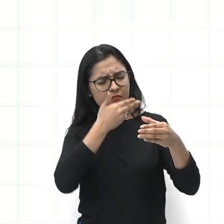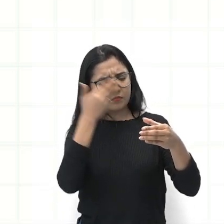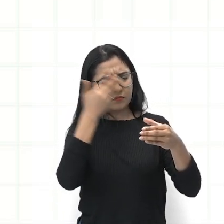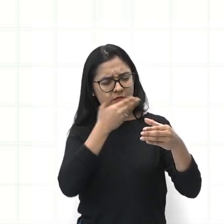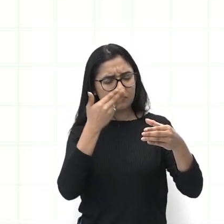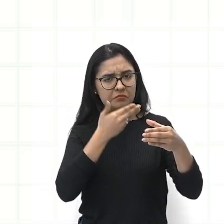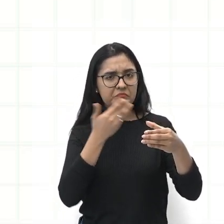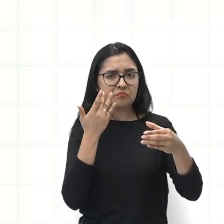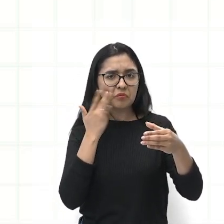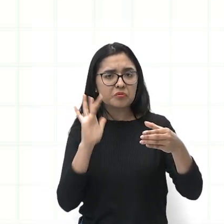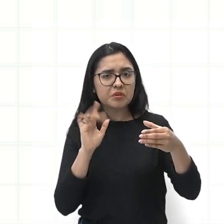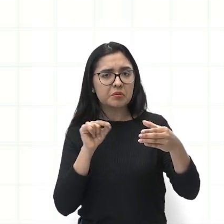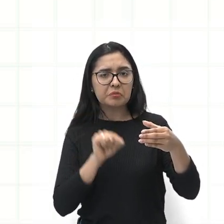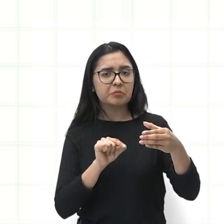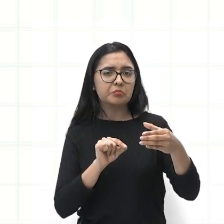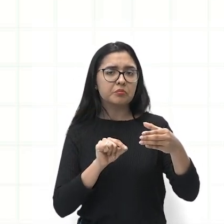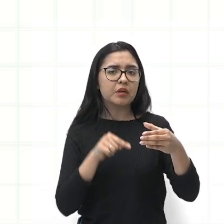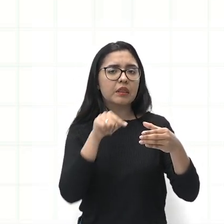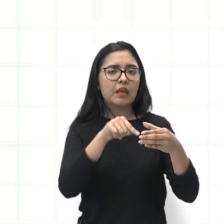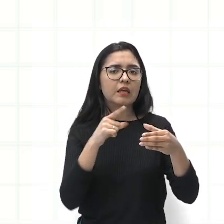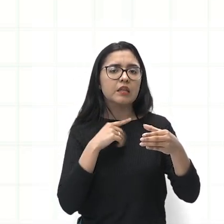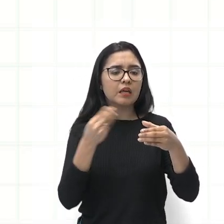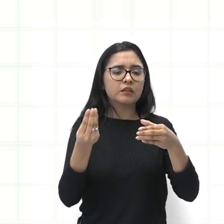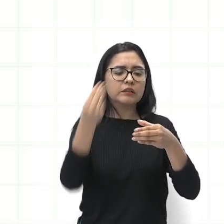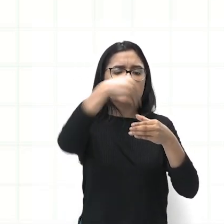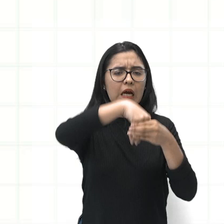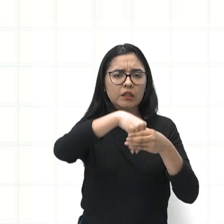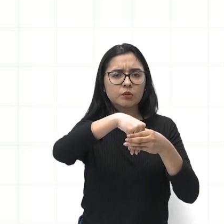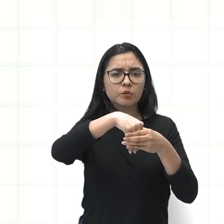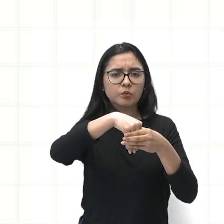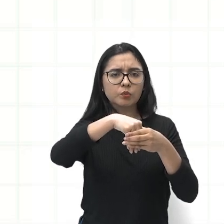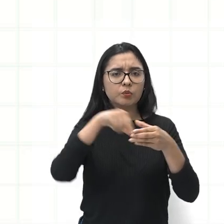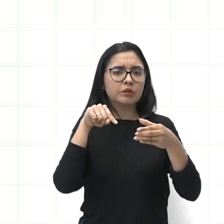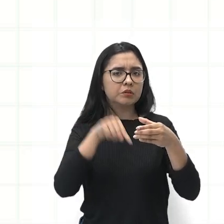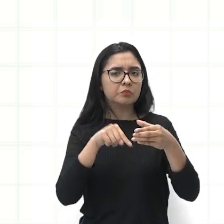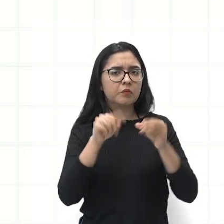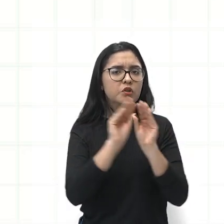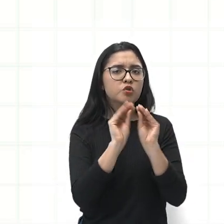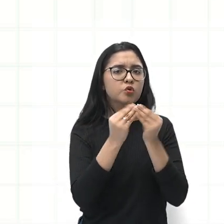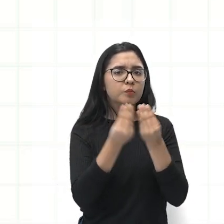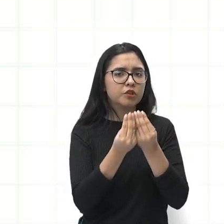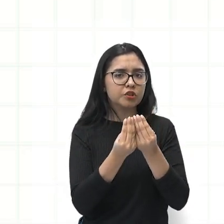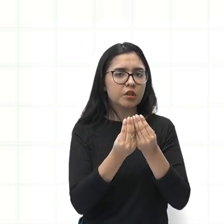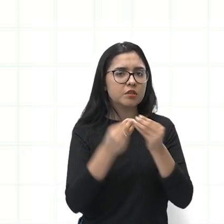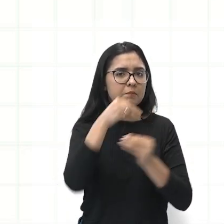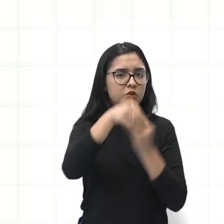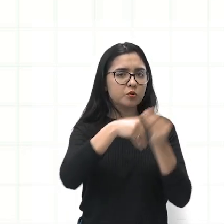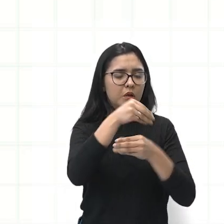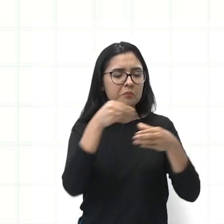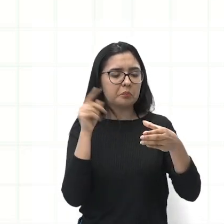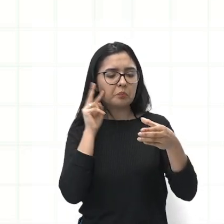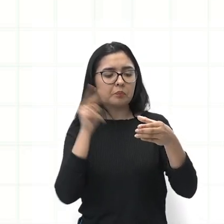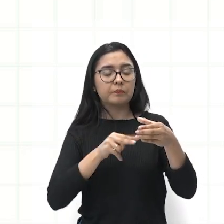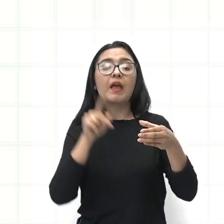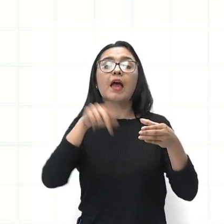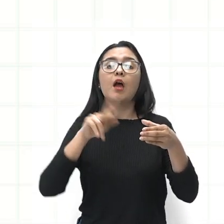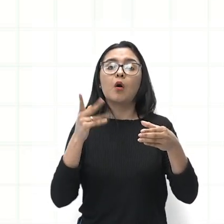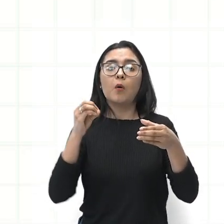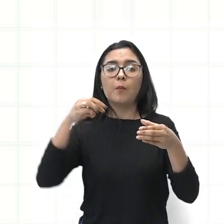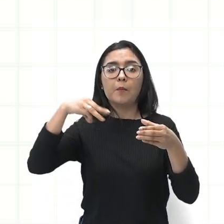consegui distinguir, identificar os elementos que estão dentro dessa mistura, ela